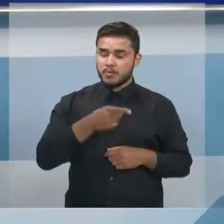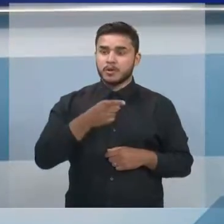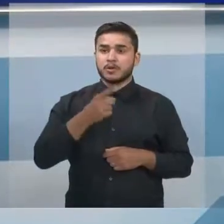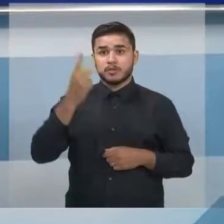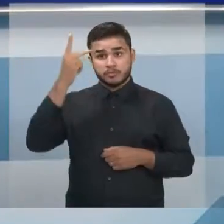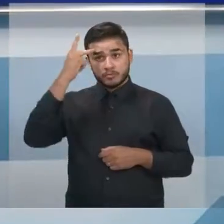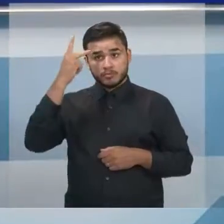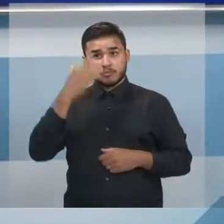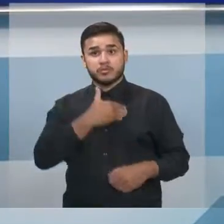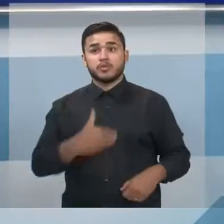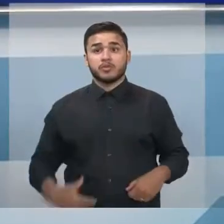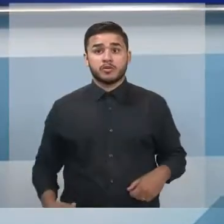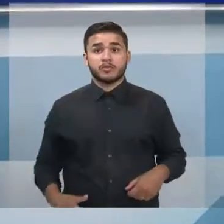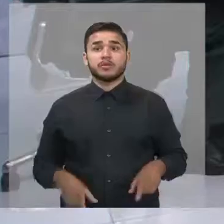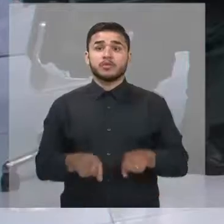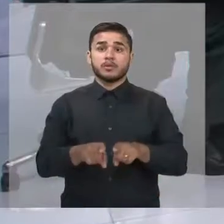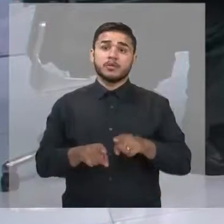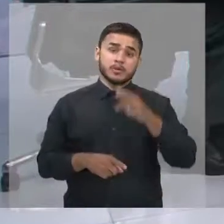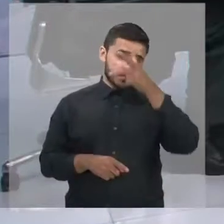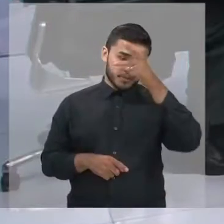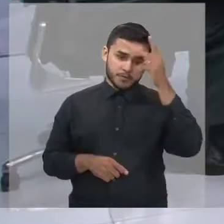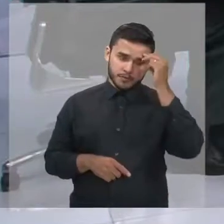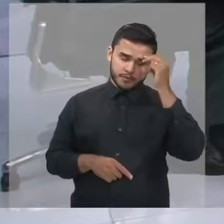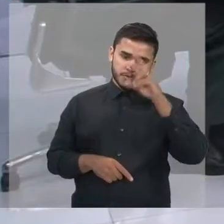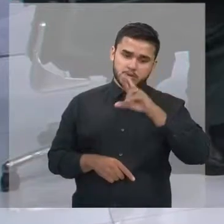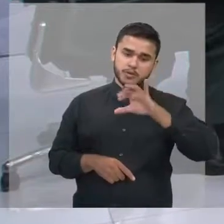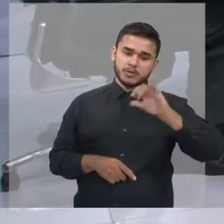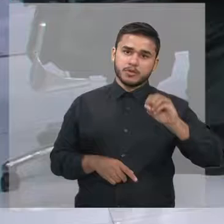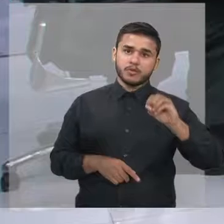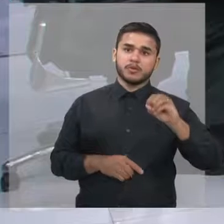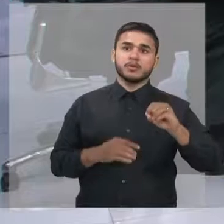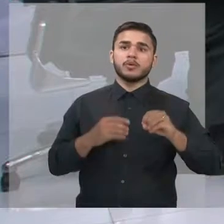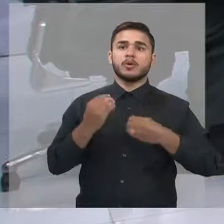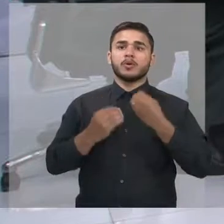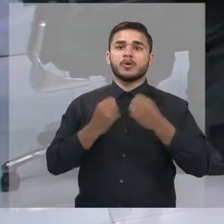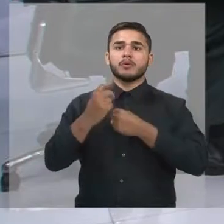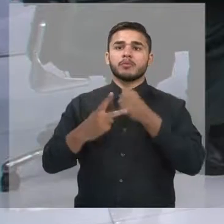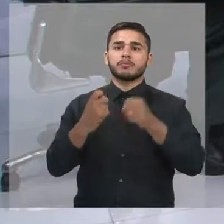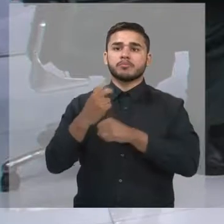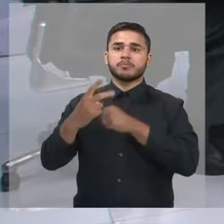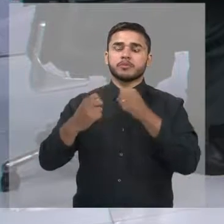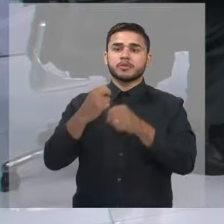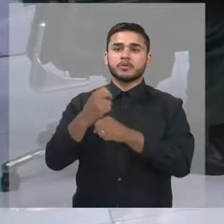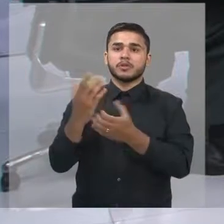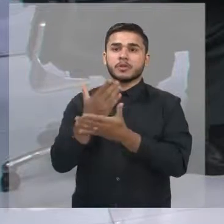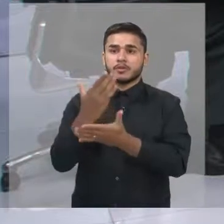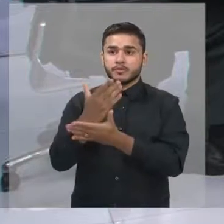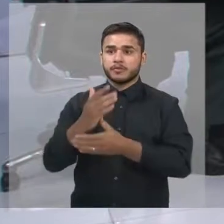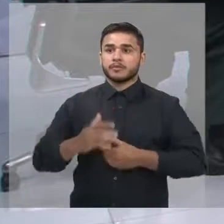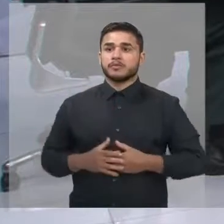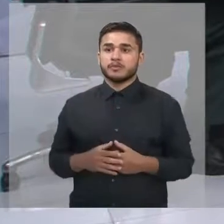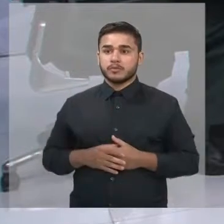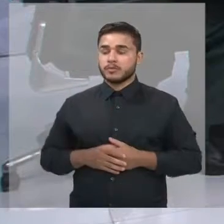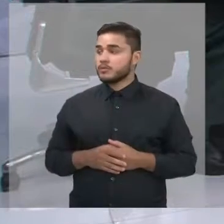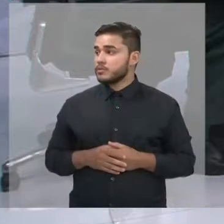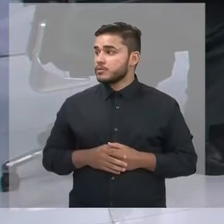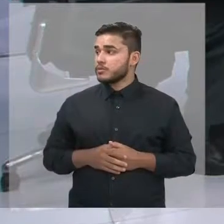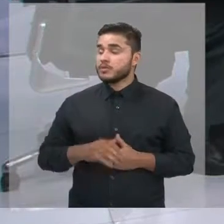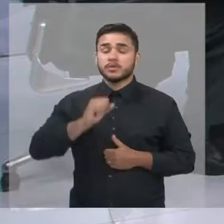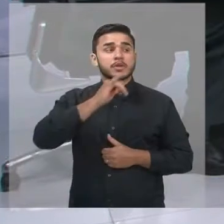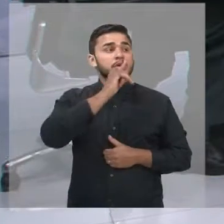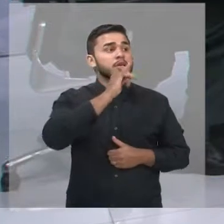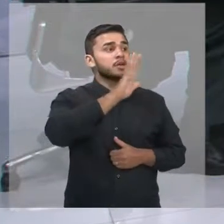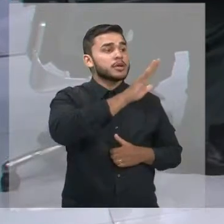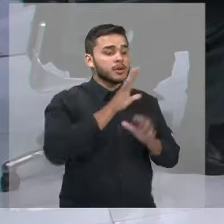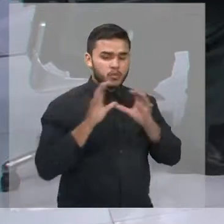pelo governador em São Paulo e determinada pelo prefeito no Rio de Janeiro, na Bienal do Livro e tal. Arnaldo, só para concluir aqui, sim, quando uma